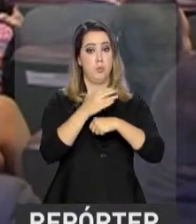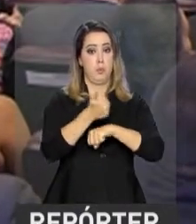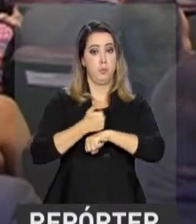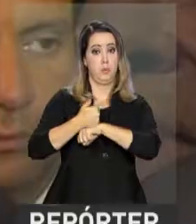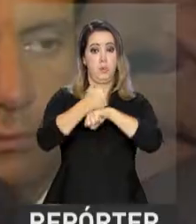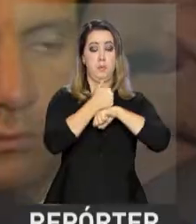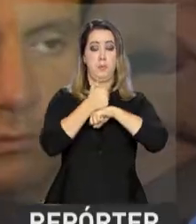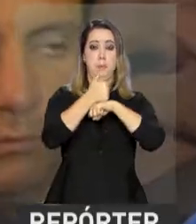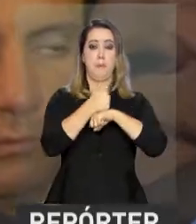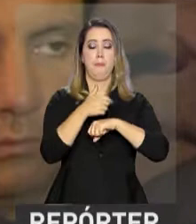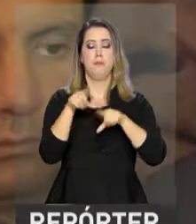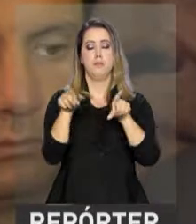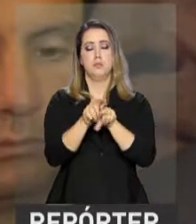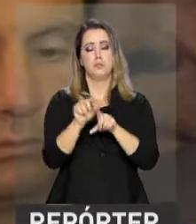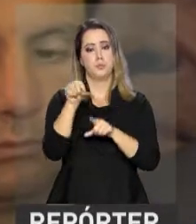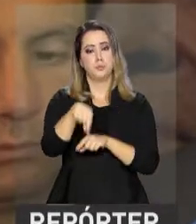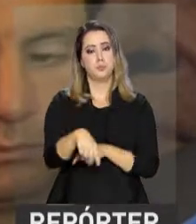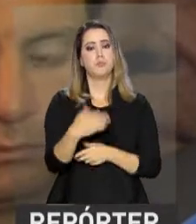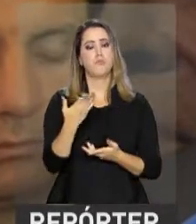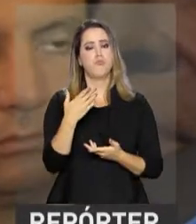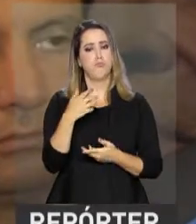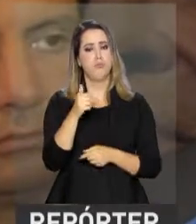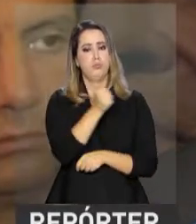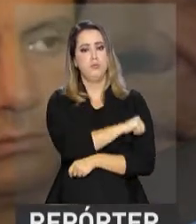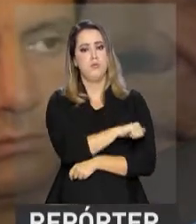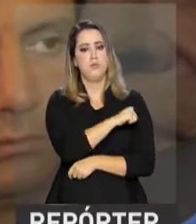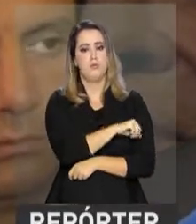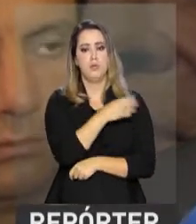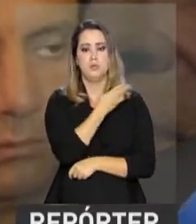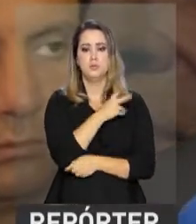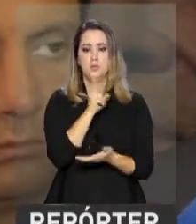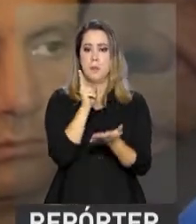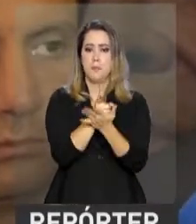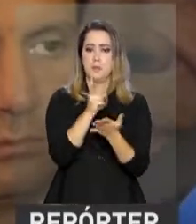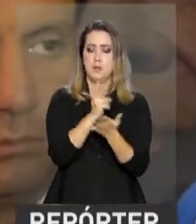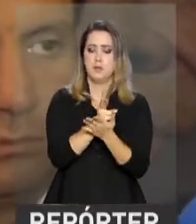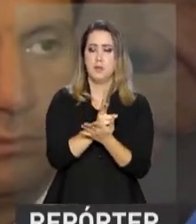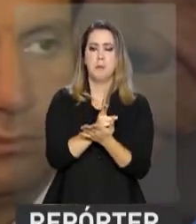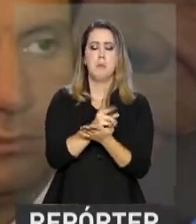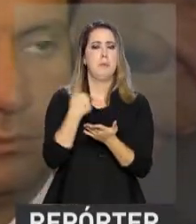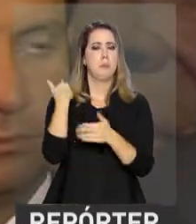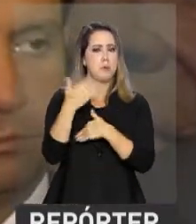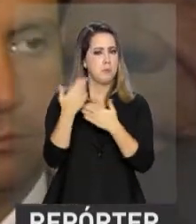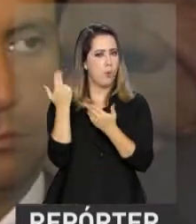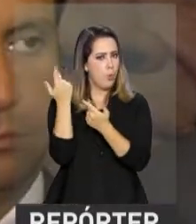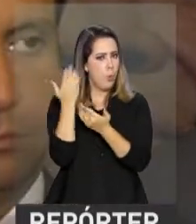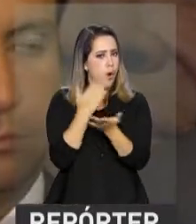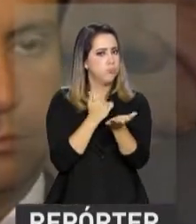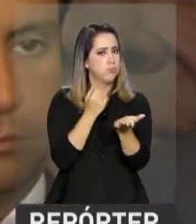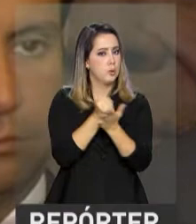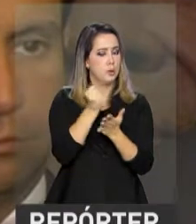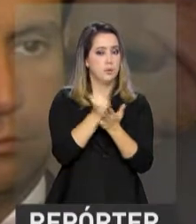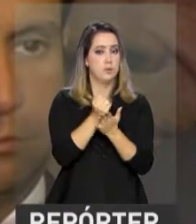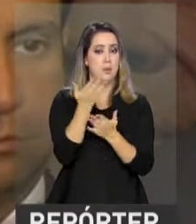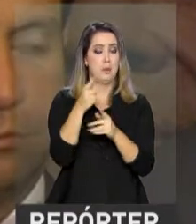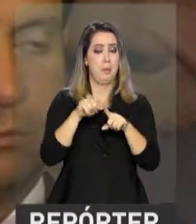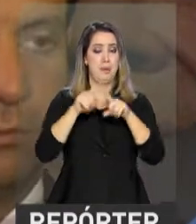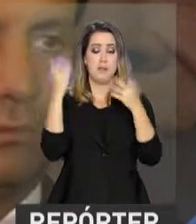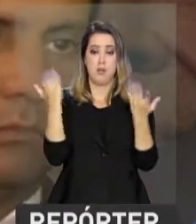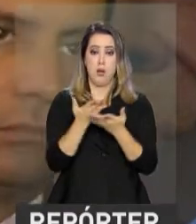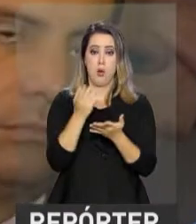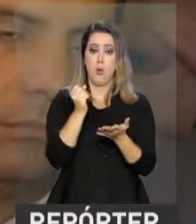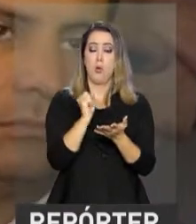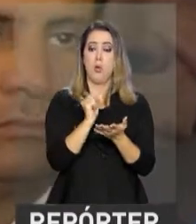do estado. As condições de contratação são as mesmas, apenas a especialização das pessoas que serão contratadas